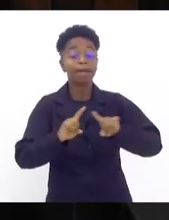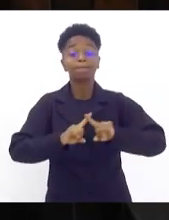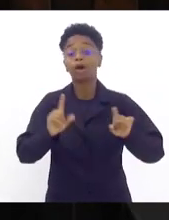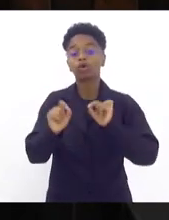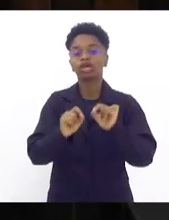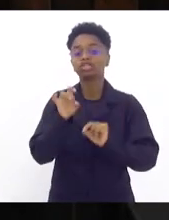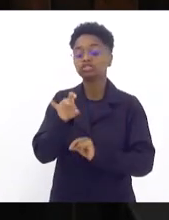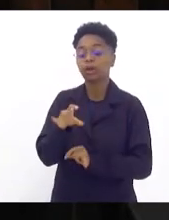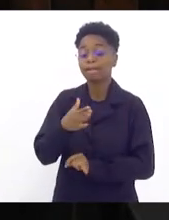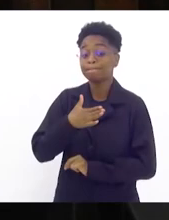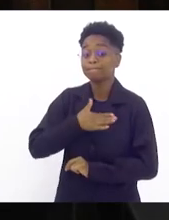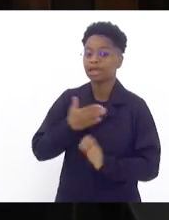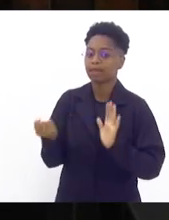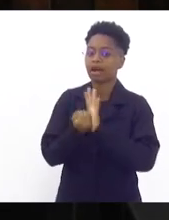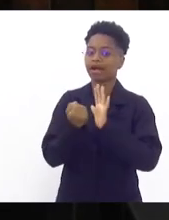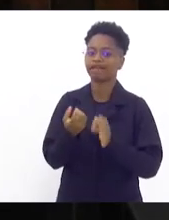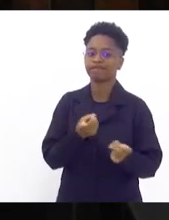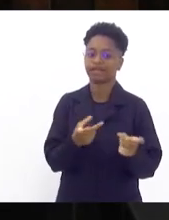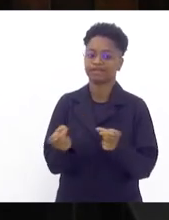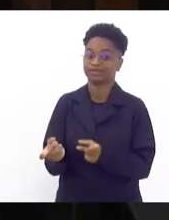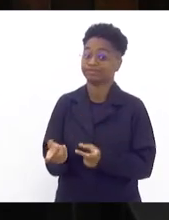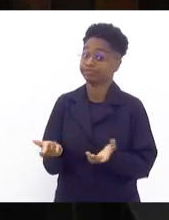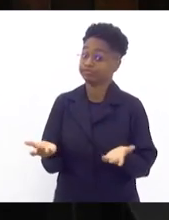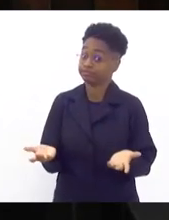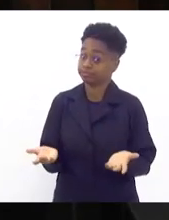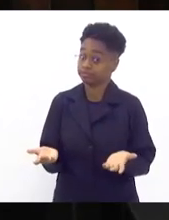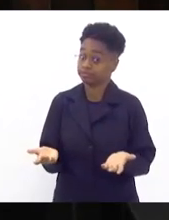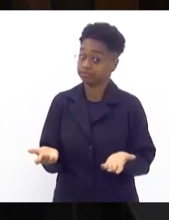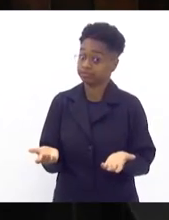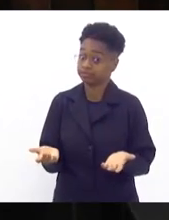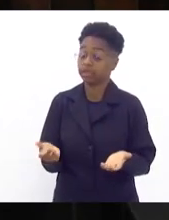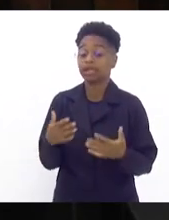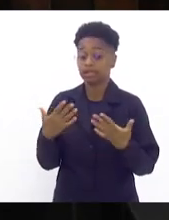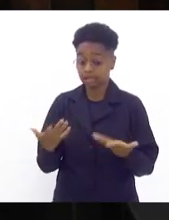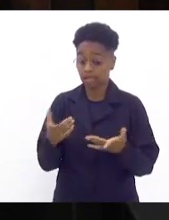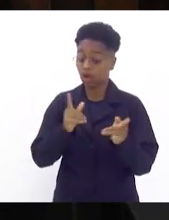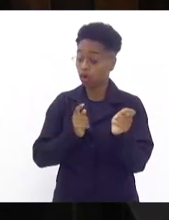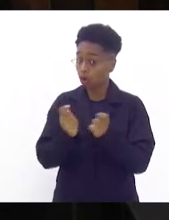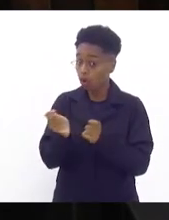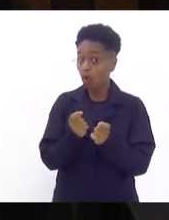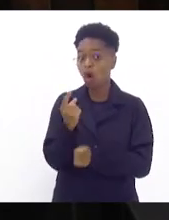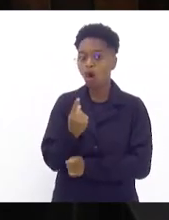aí no Maracanã, beleza? Veja bem, há um monopólio